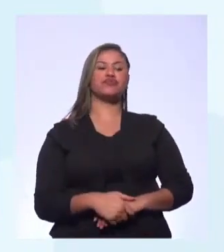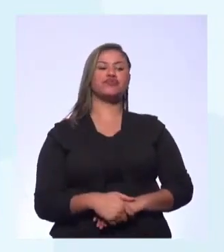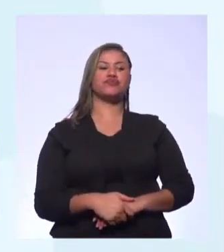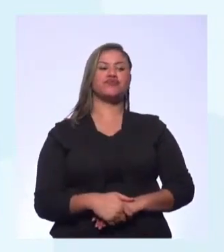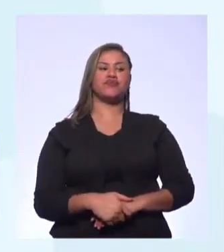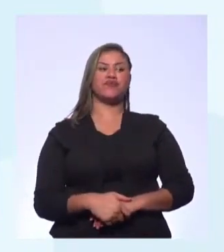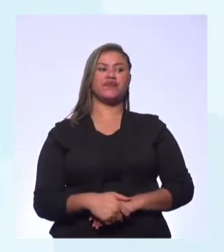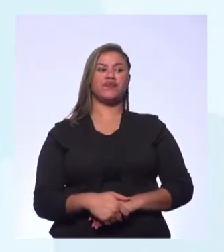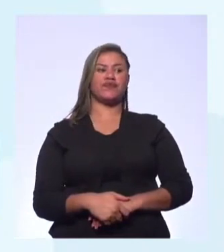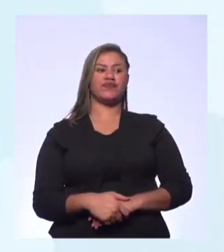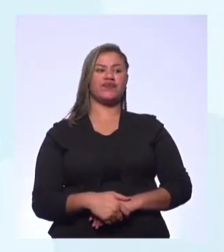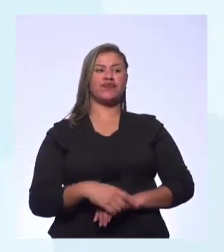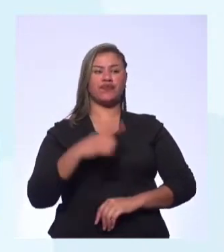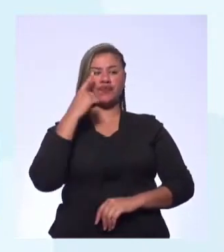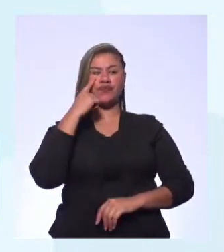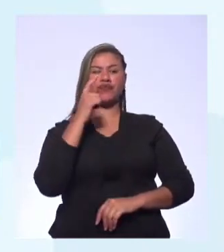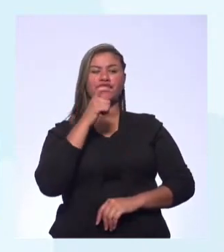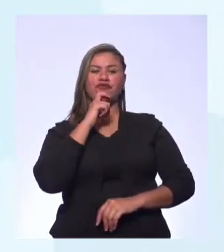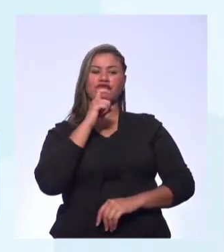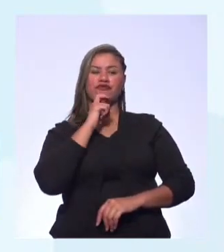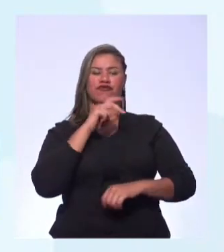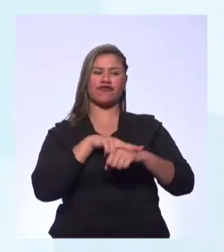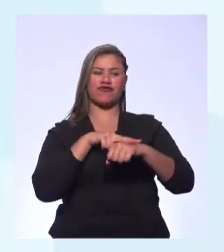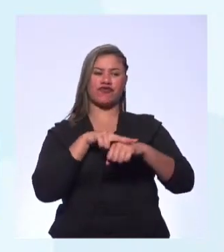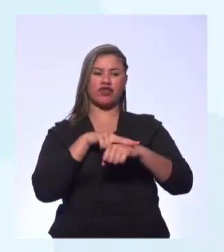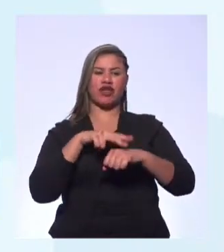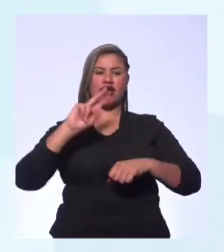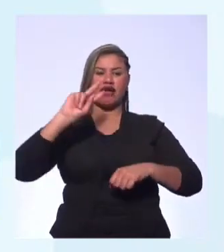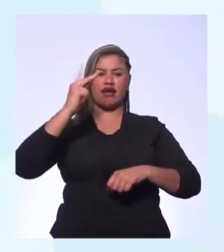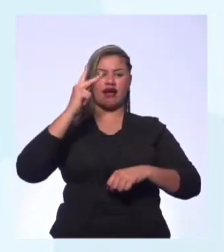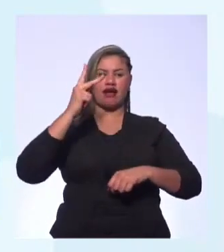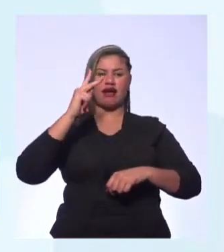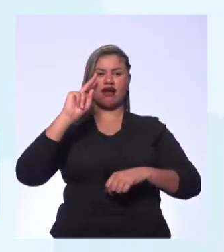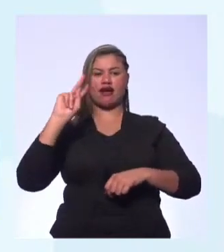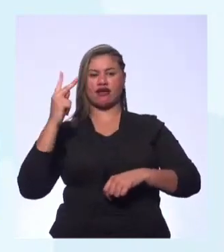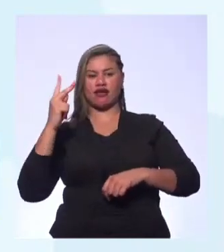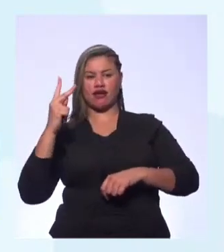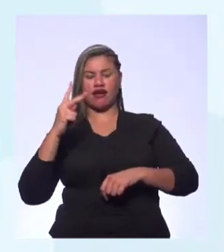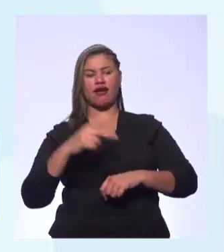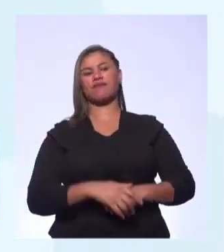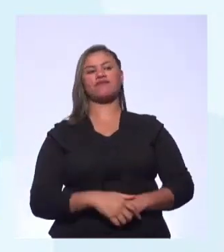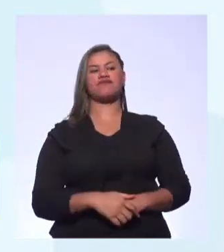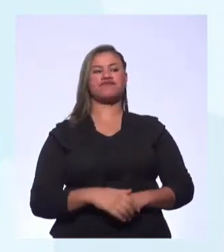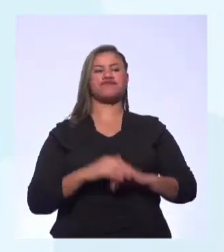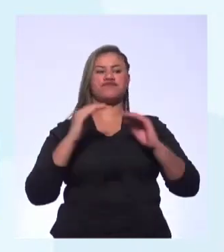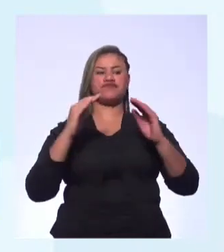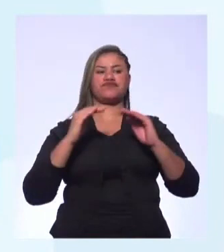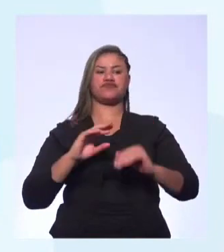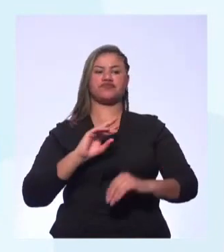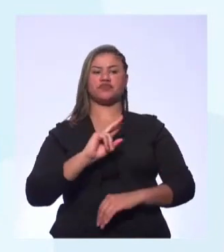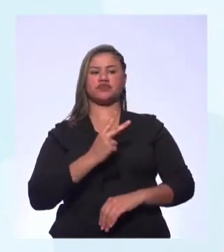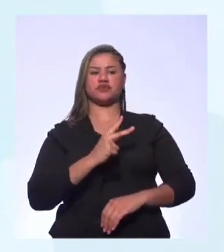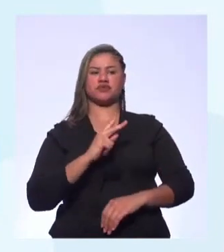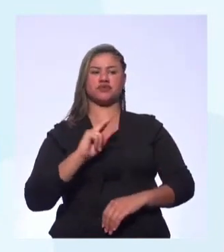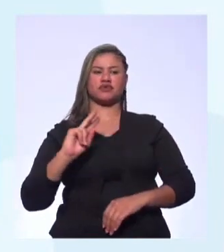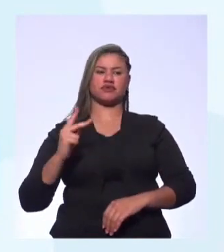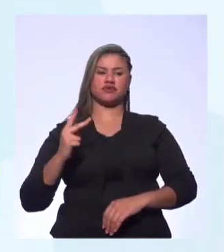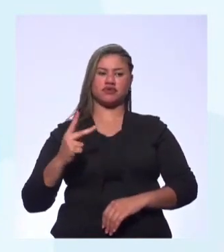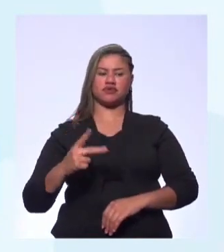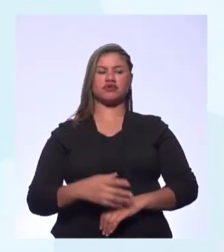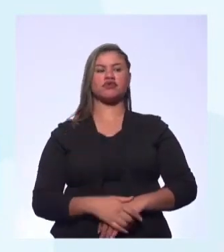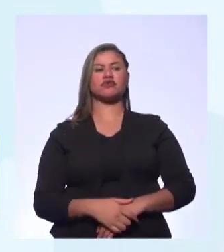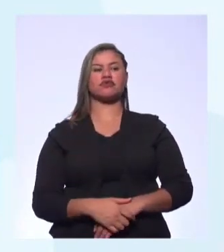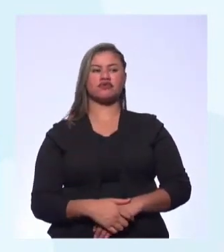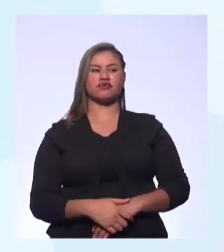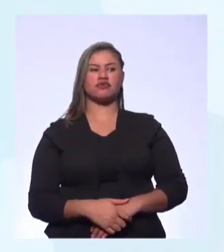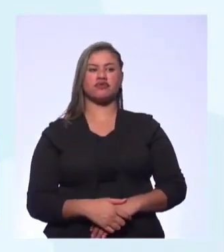cima, lá, verdinho, né? H e H, que é uma molécula de gás hidrogênio. E embaixo eu tenho outra molécula do gás hidrogênio. Então,